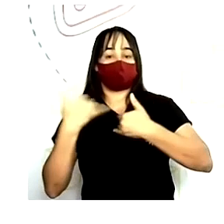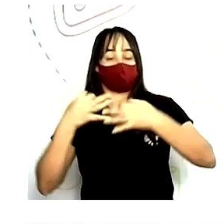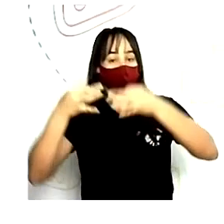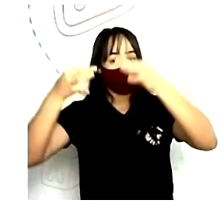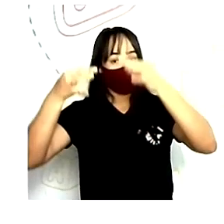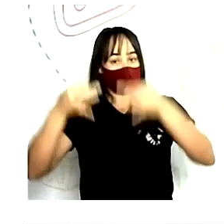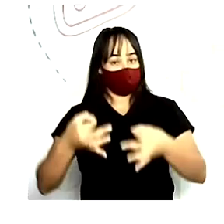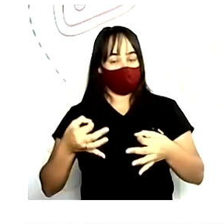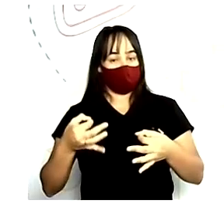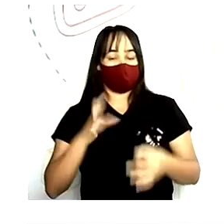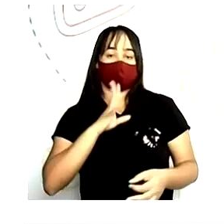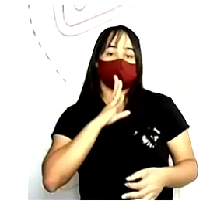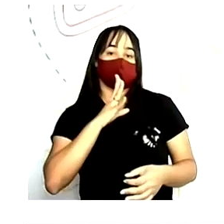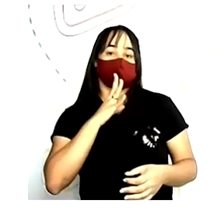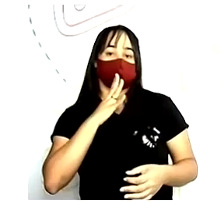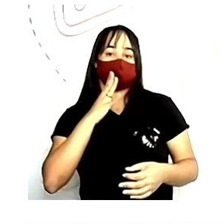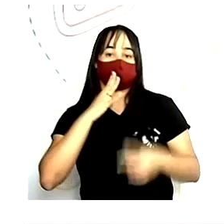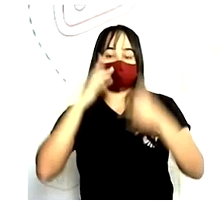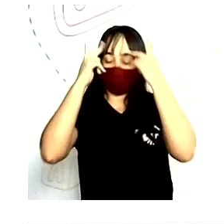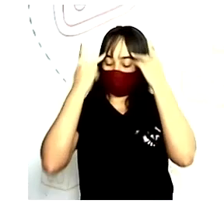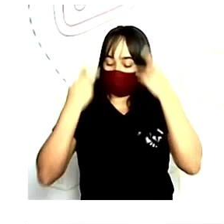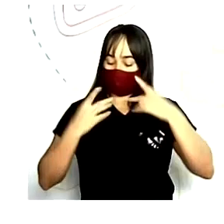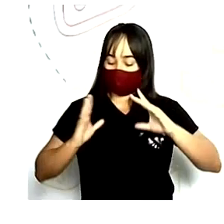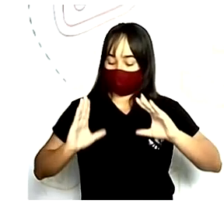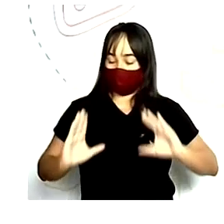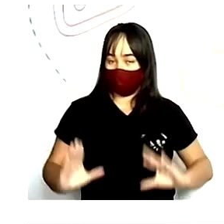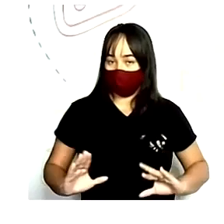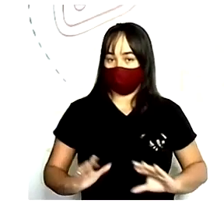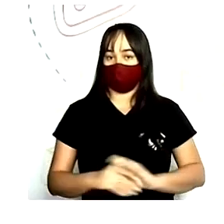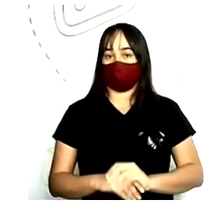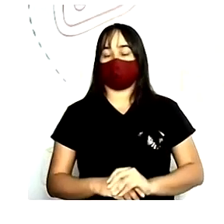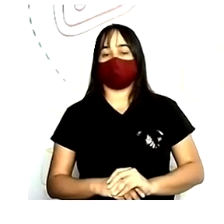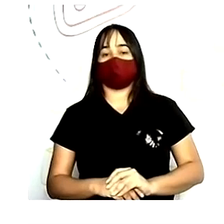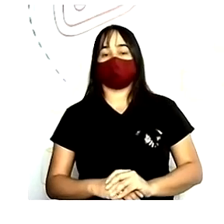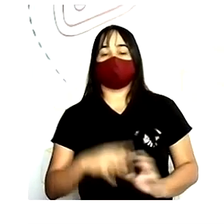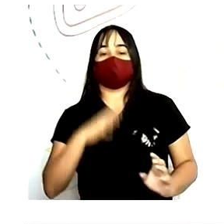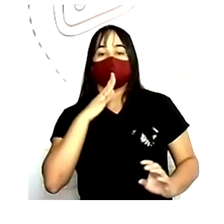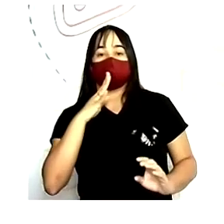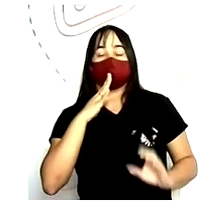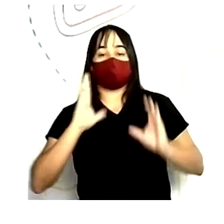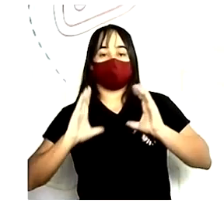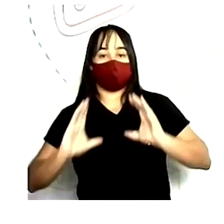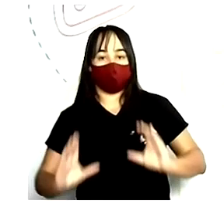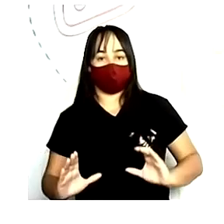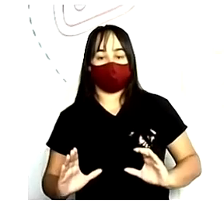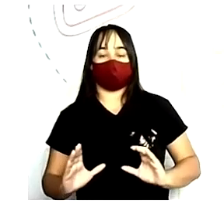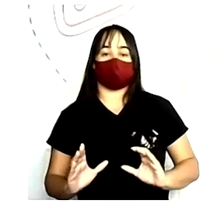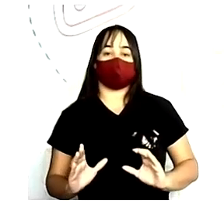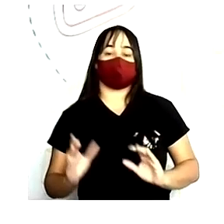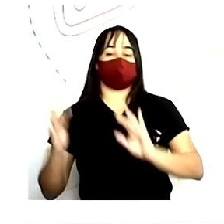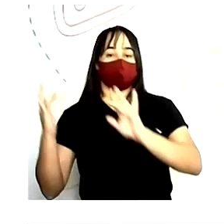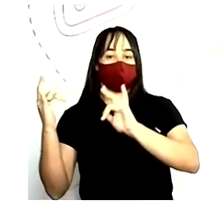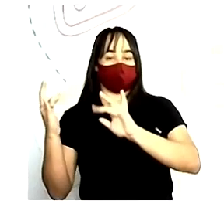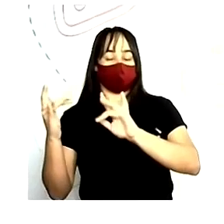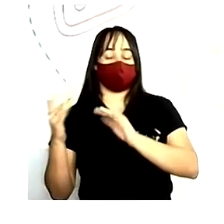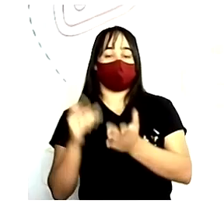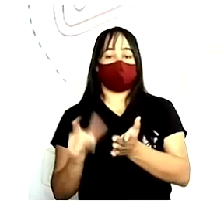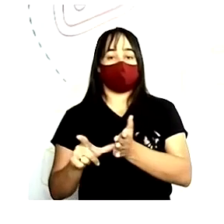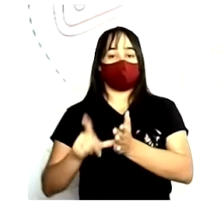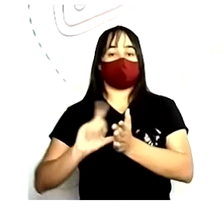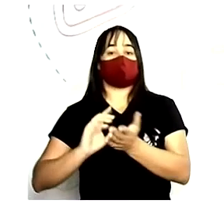adequadamente, conhecer o seu próprio corpo, conhecer o corpo do seu parceiro antes de começar a vida